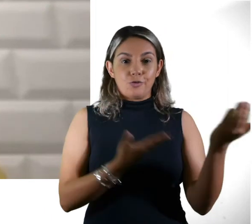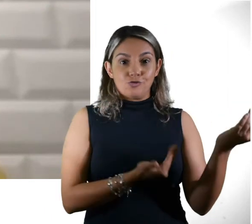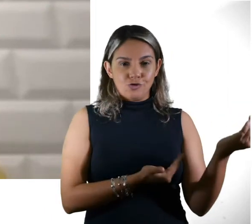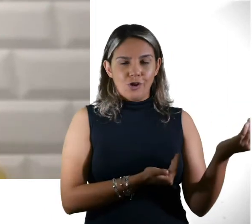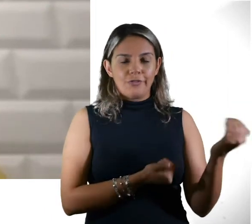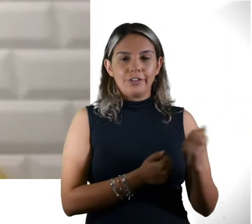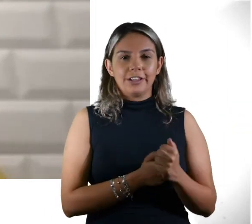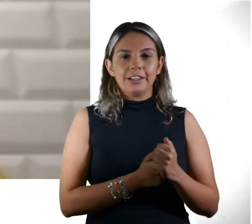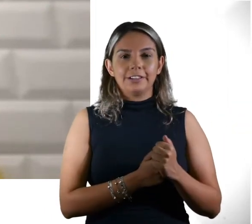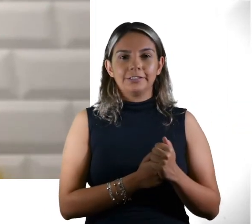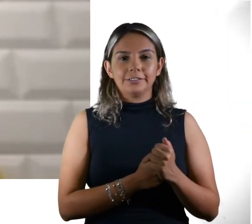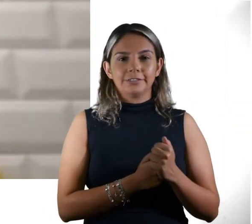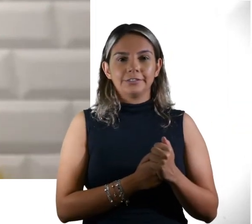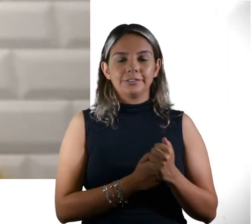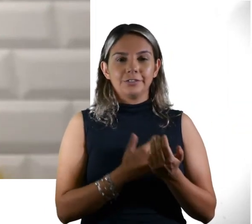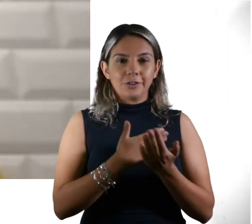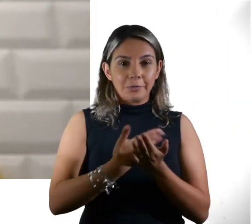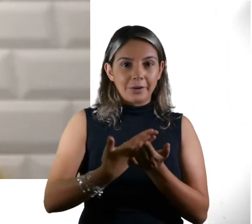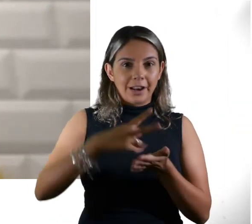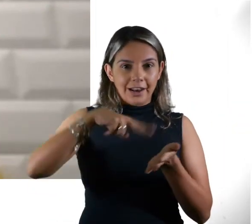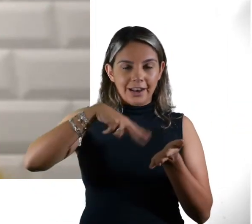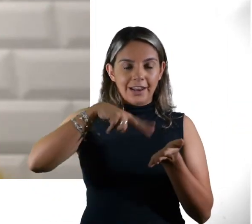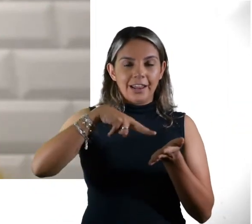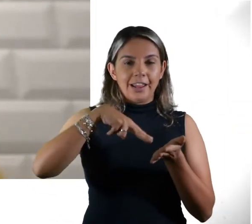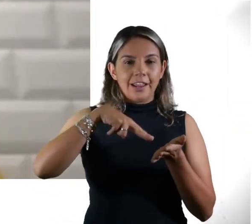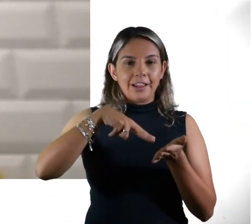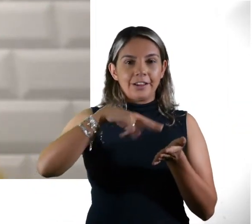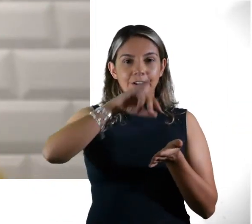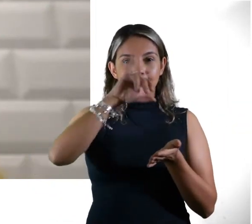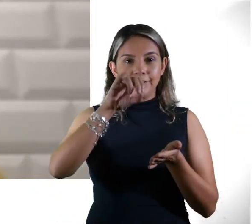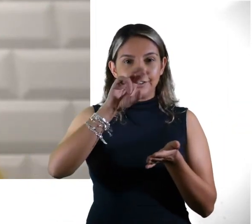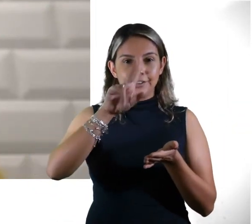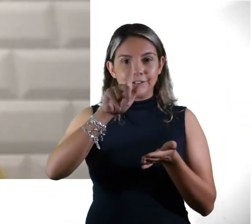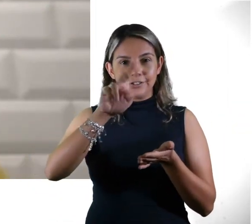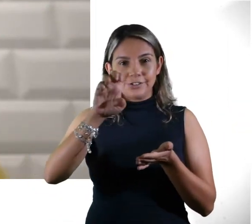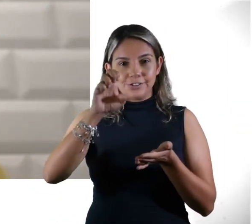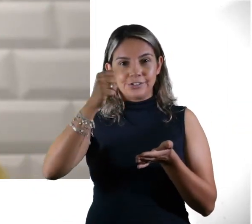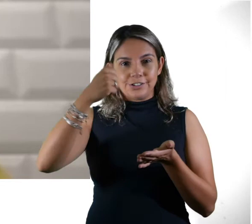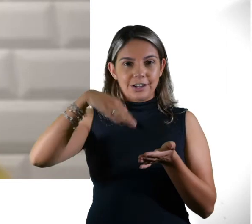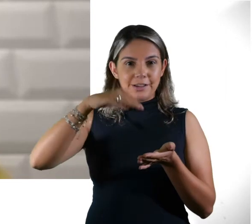jovem quando comecei a ler o Jorge Amado,